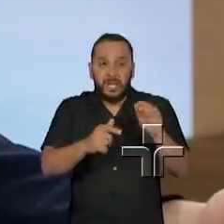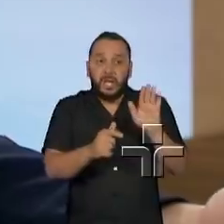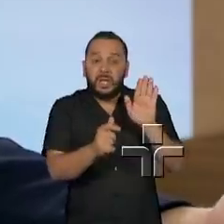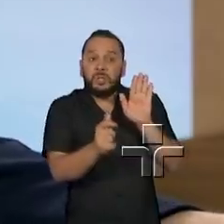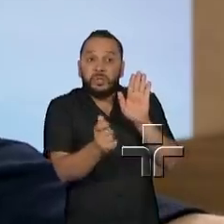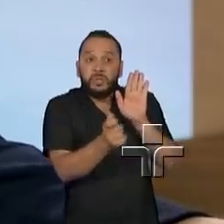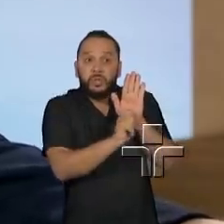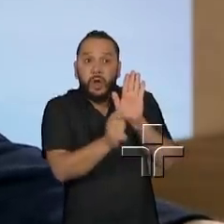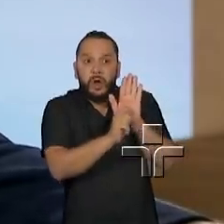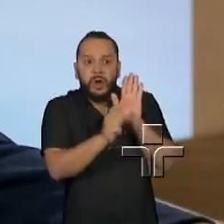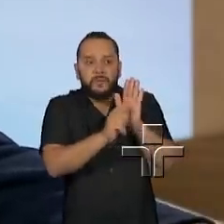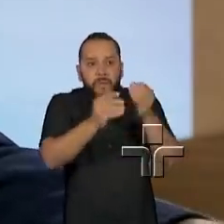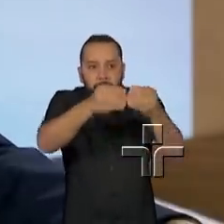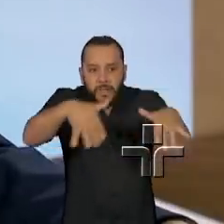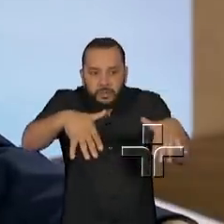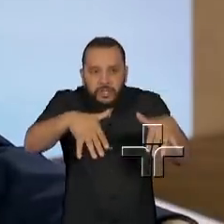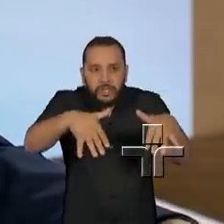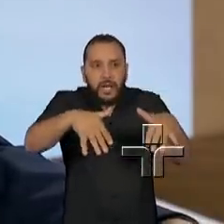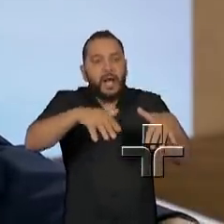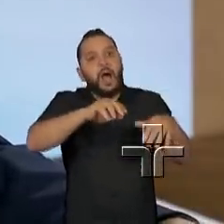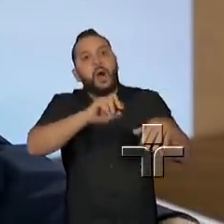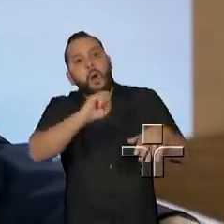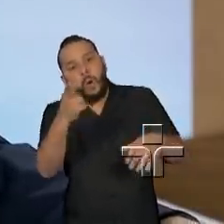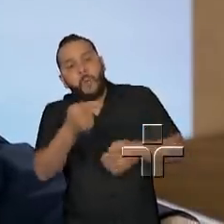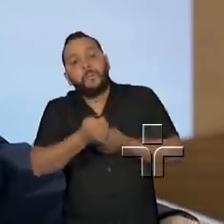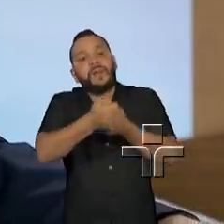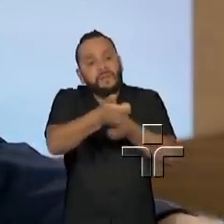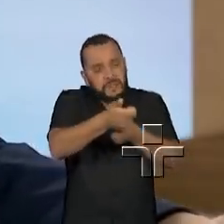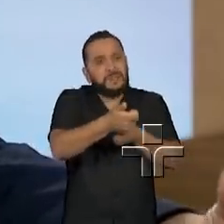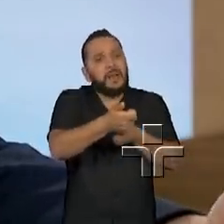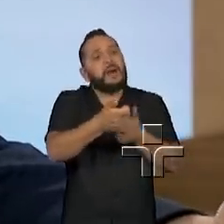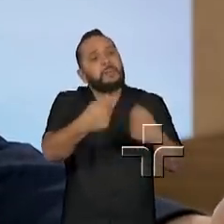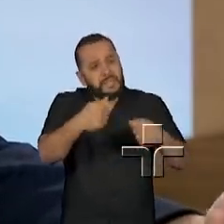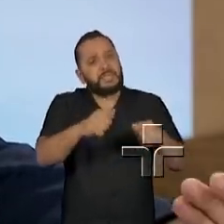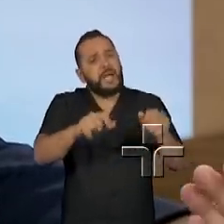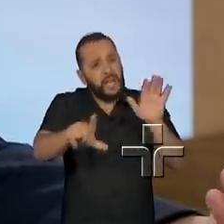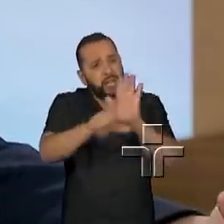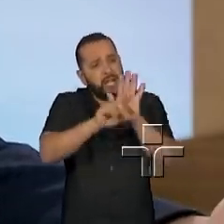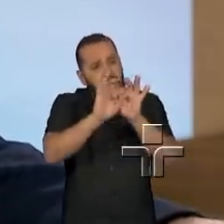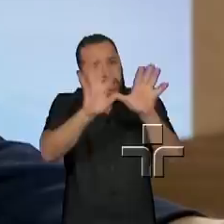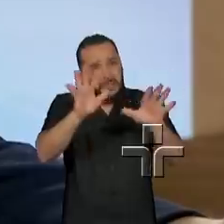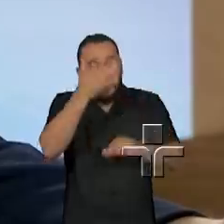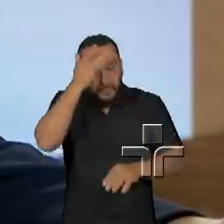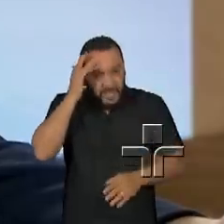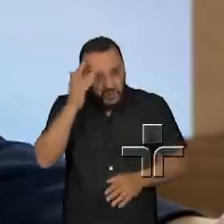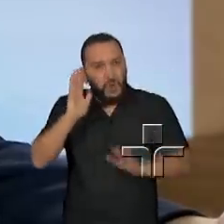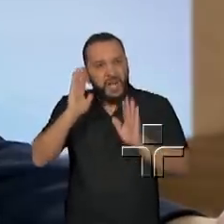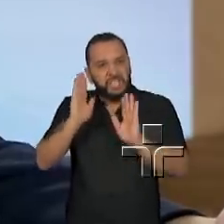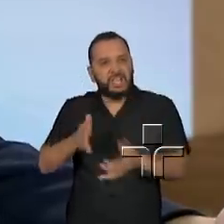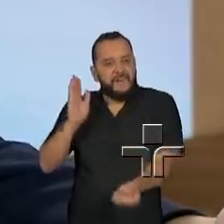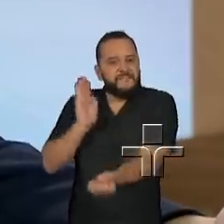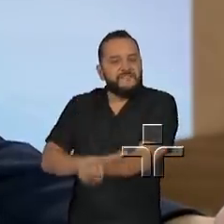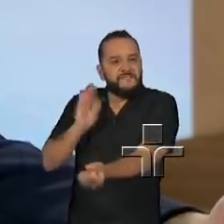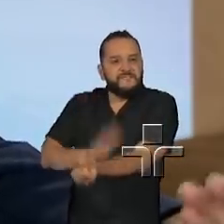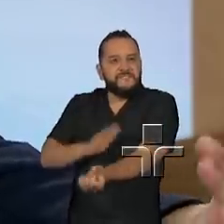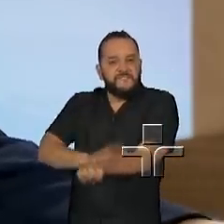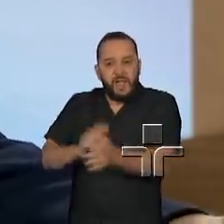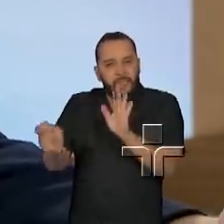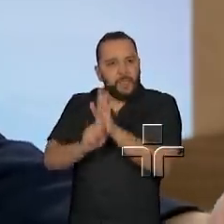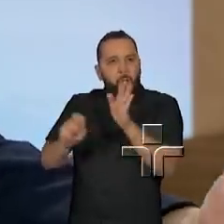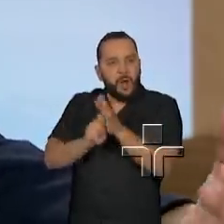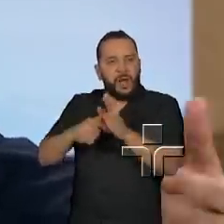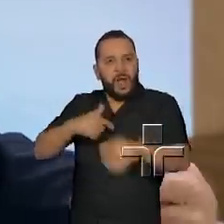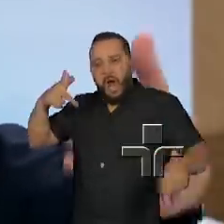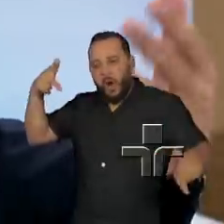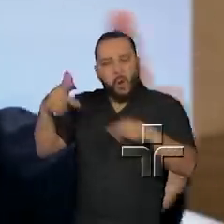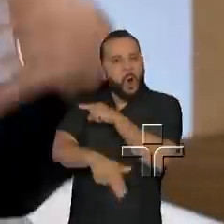de dano e de benefícios. A ideia de que você vai impedir uma pessoa que tem uma dependência de drogas de usar drogas